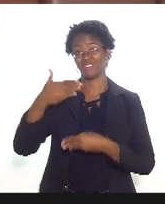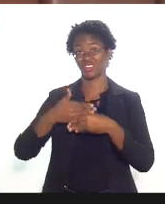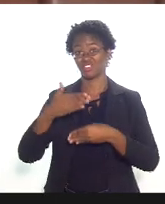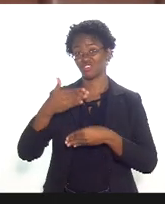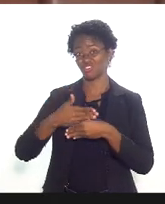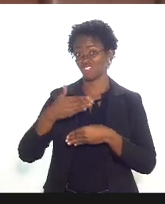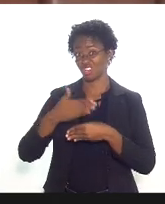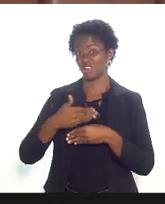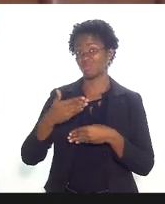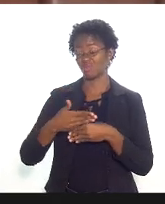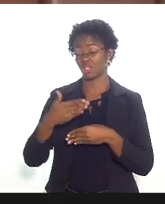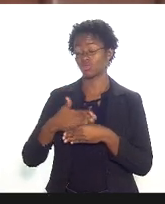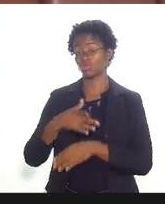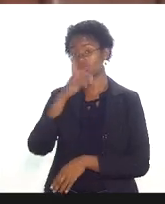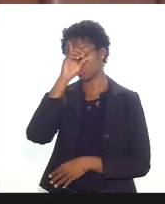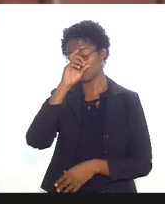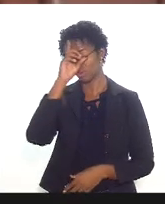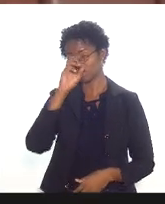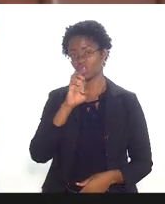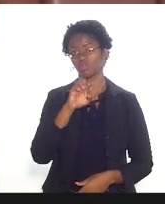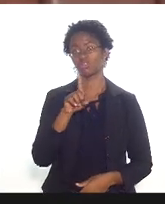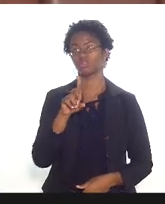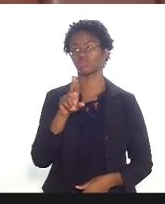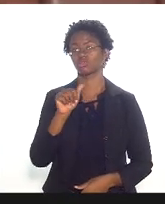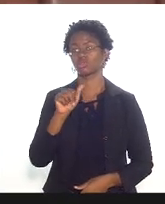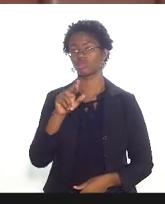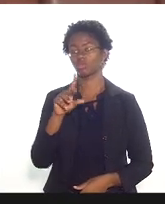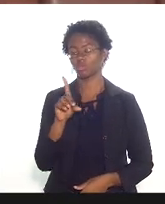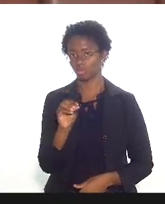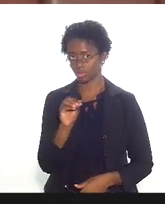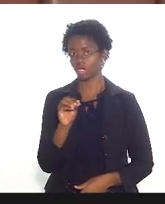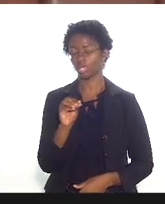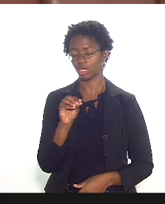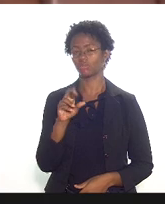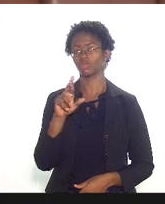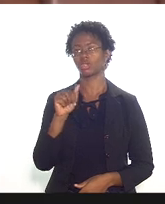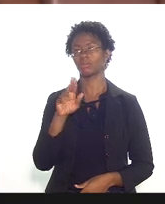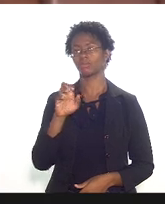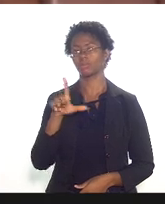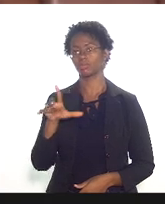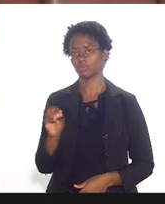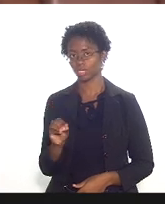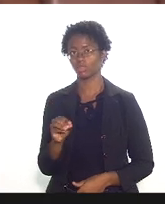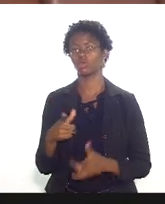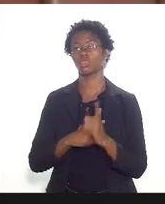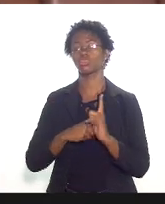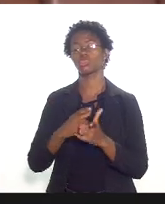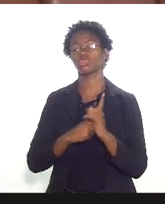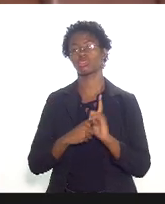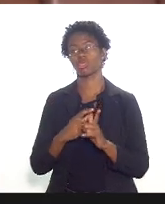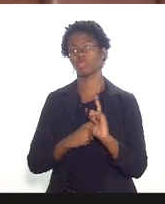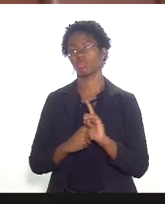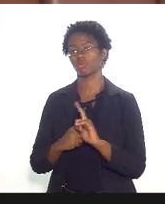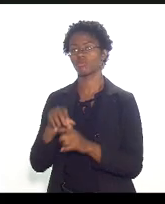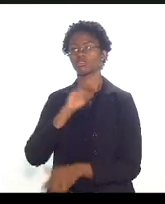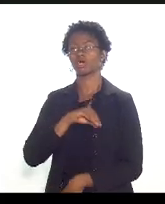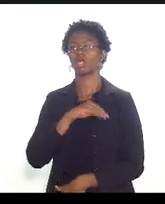Estadual Eduardo Rabelo e os débitos trabalhistas. Como vota nesse bloco o deputado Dionísio